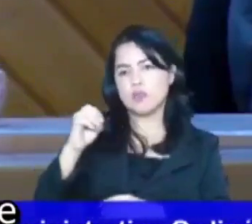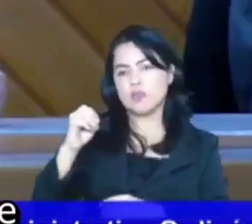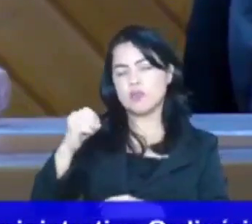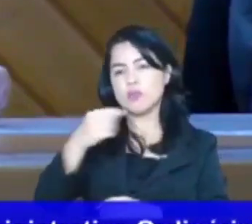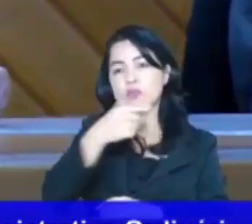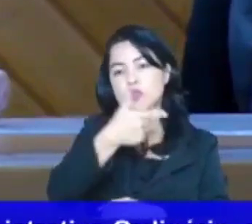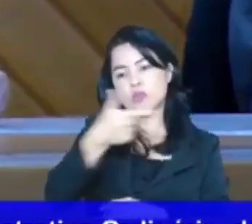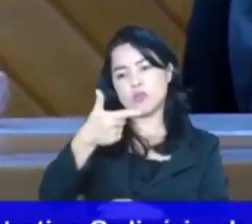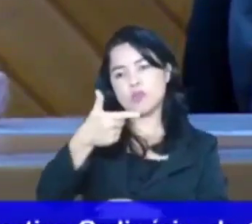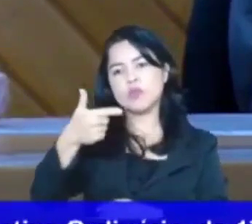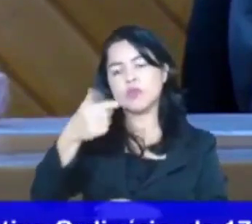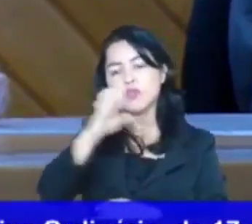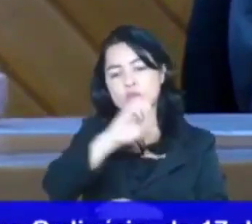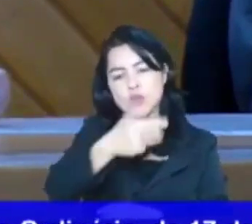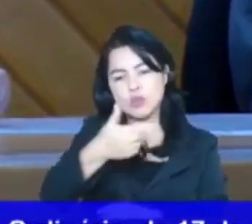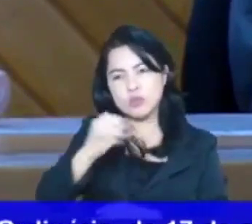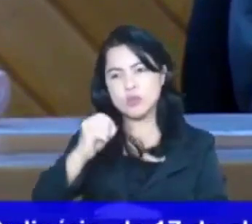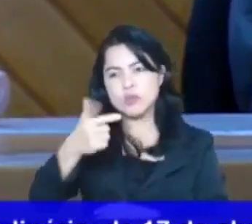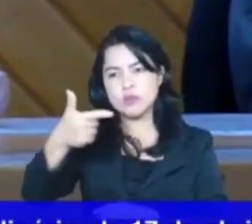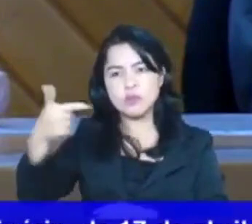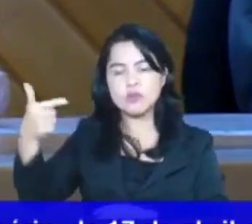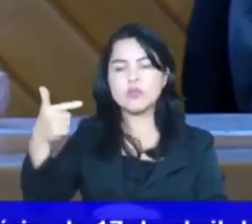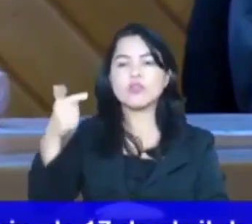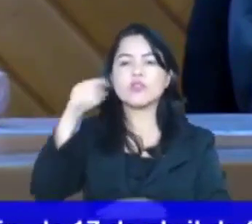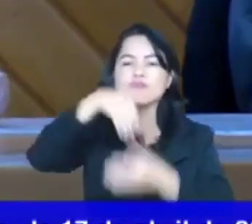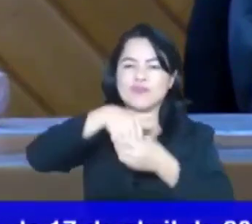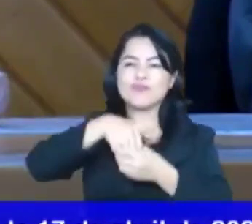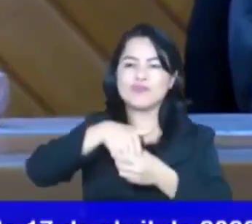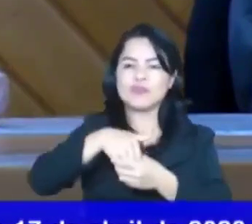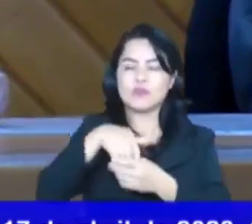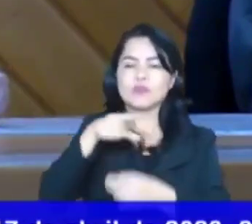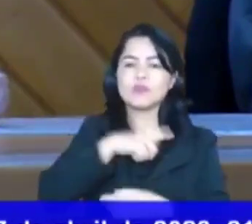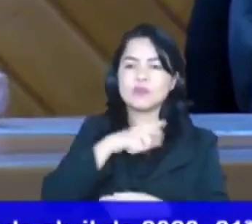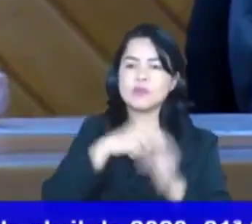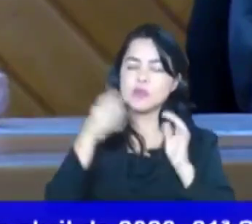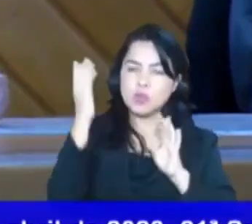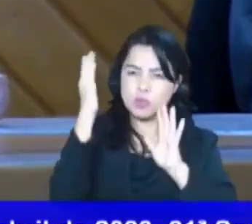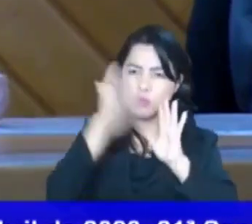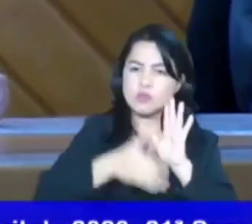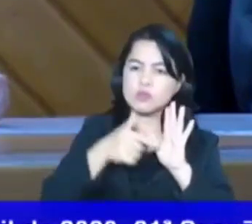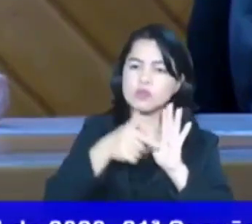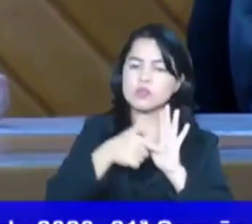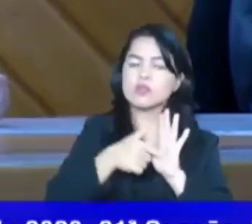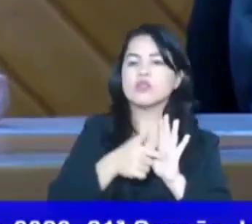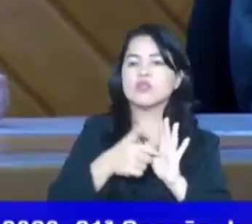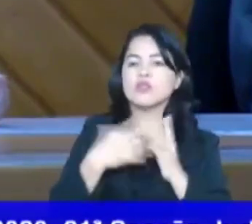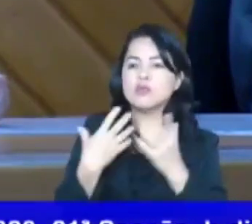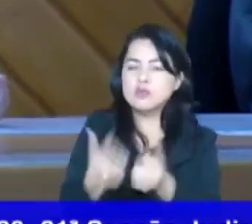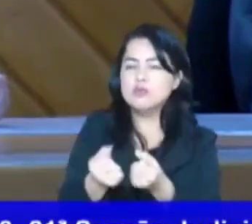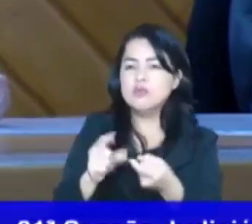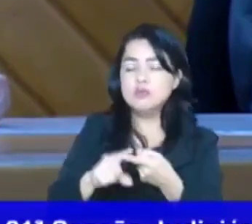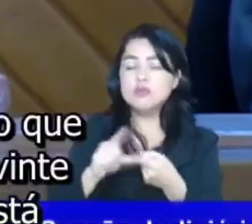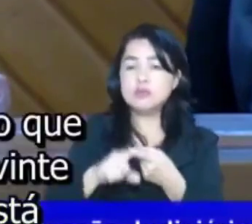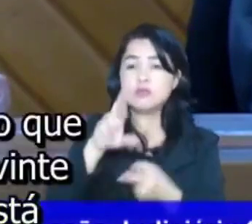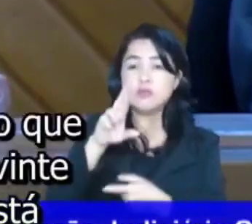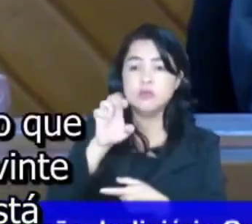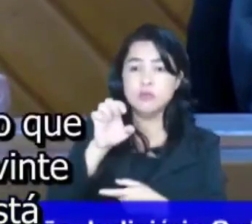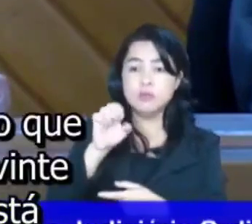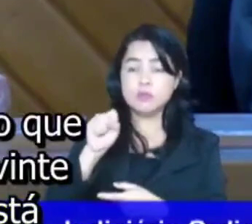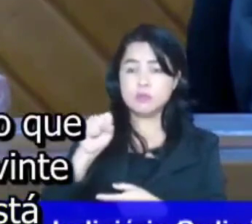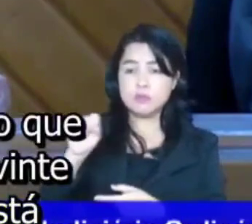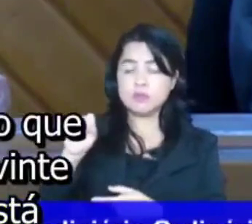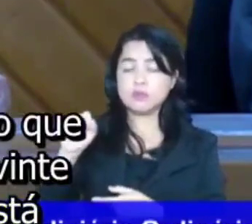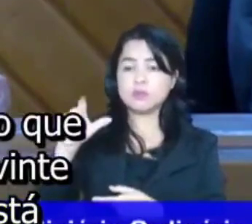pelo Avante. Em parecer conclusivo, o NACEP sugeriu a aprovação das contas também com ressalvas, em razão